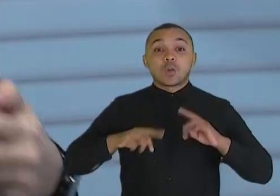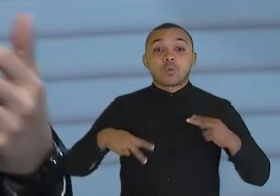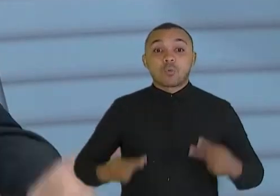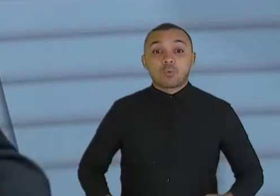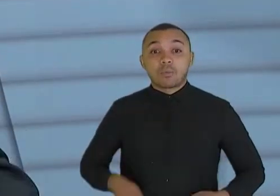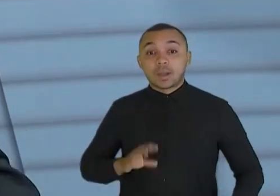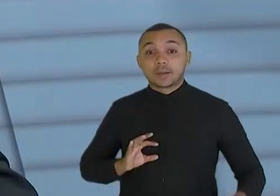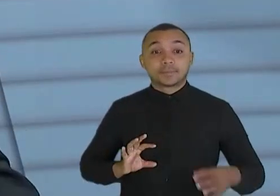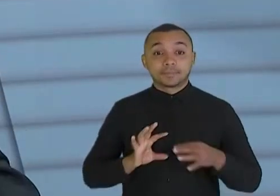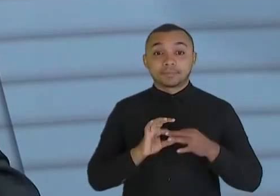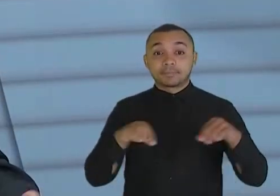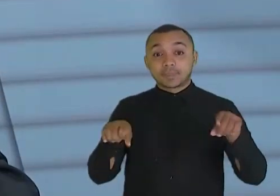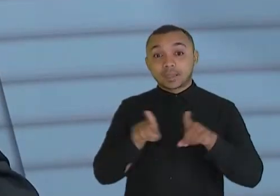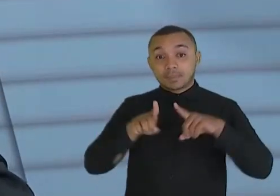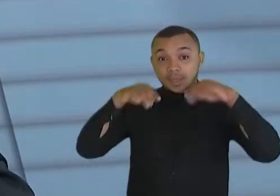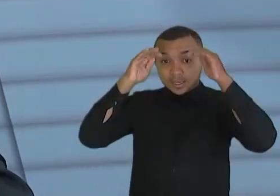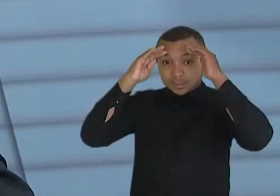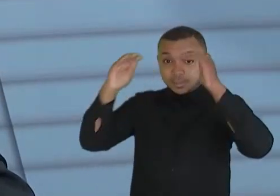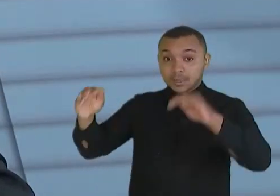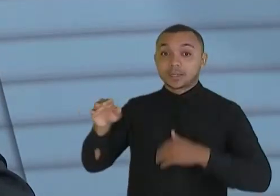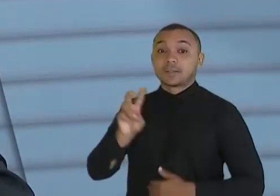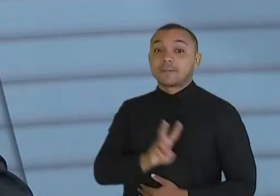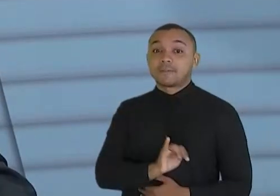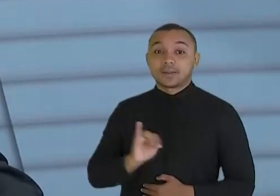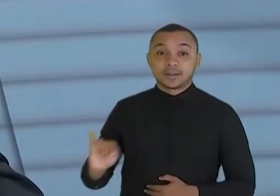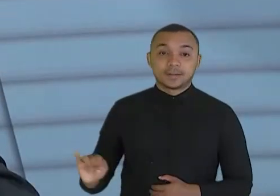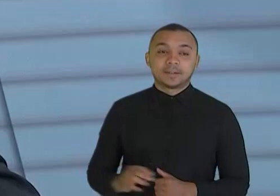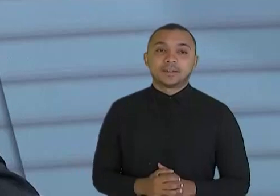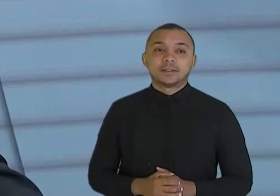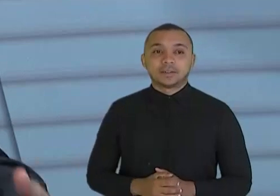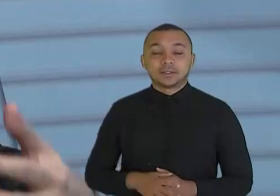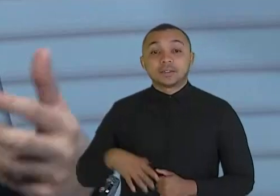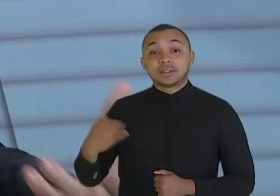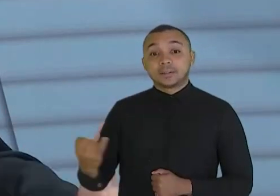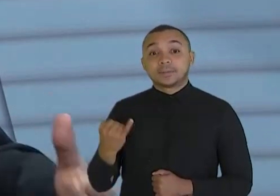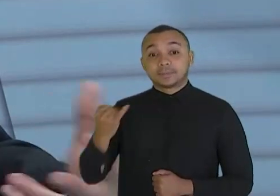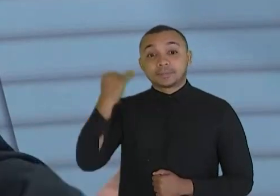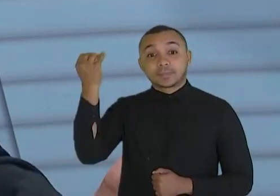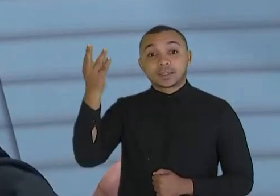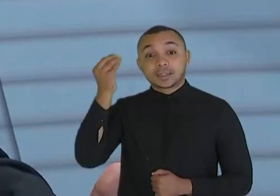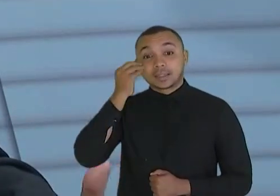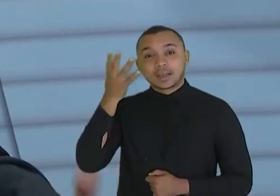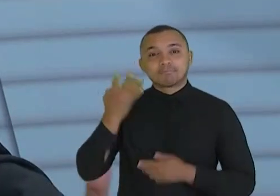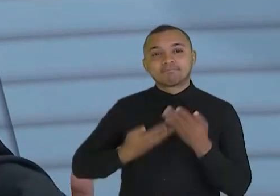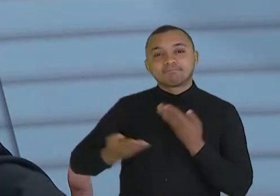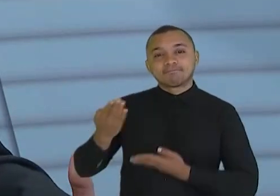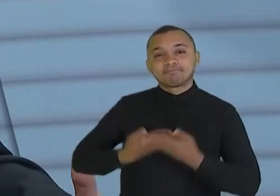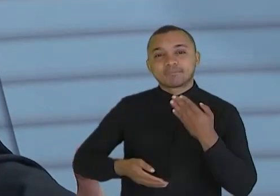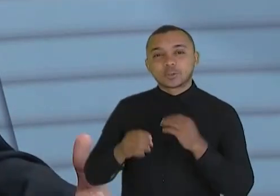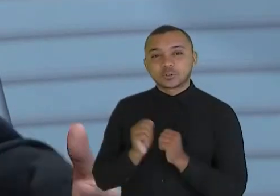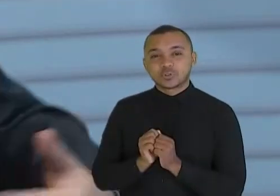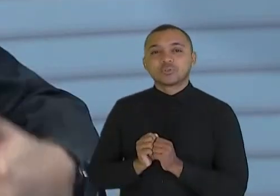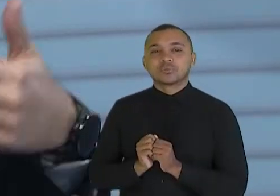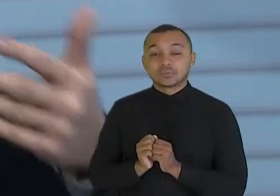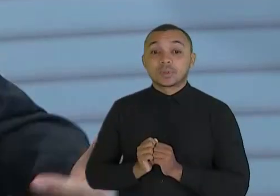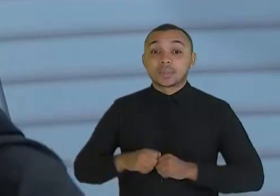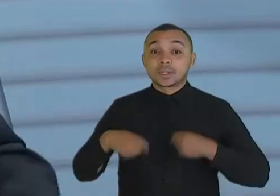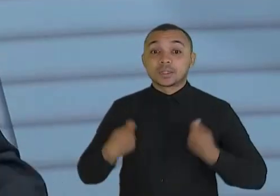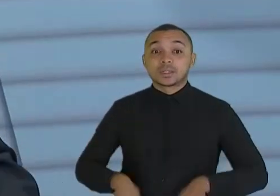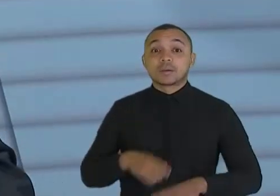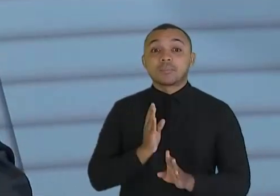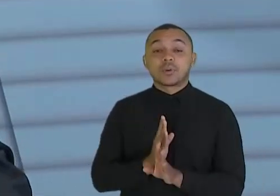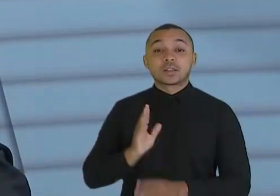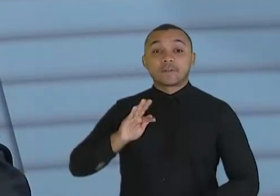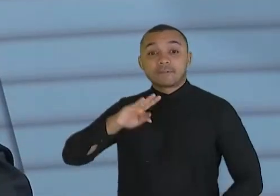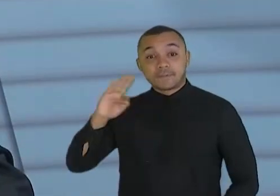e o respeito ao meio ambiente, essa interação, né? Então, isso é muito importante, a gente tenta replicar, criar, até porque, como universidade, não